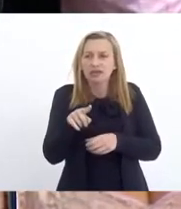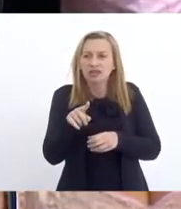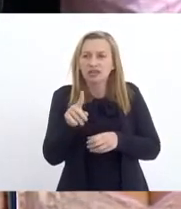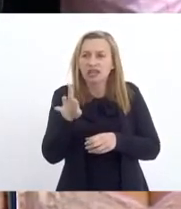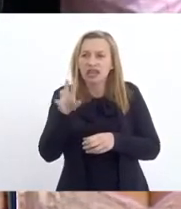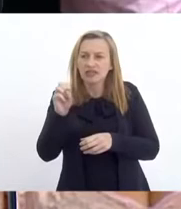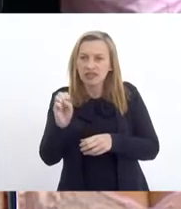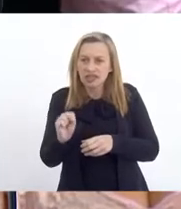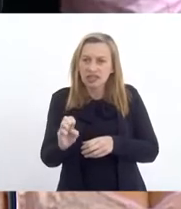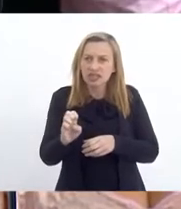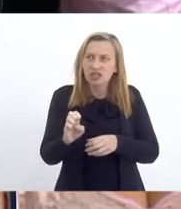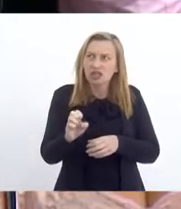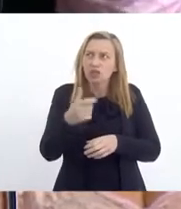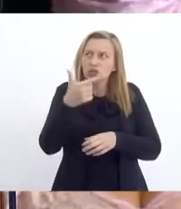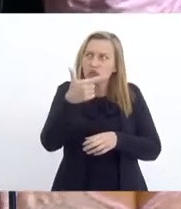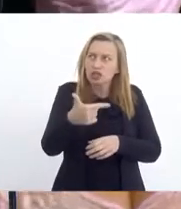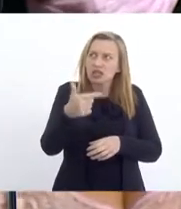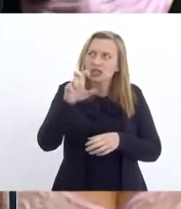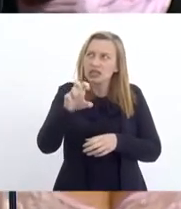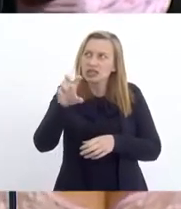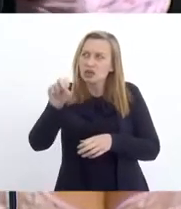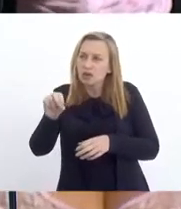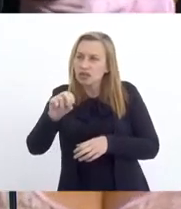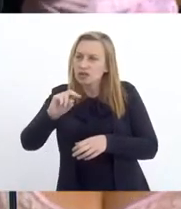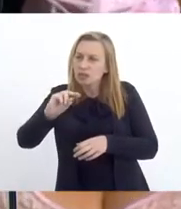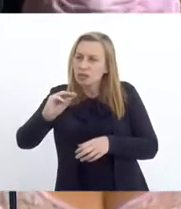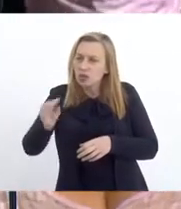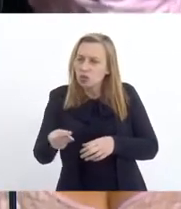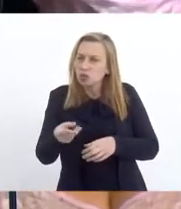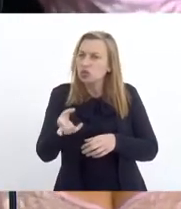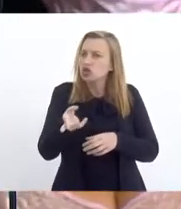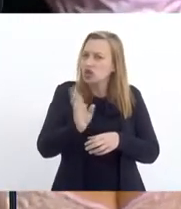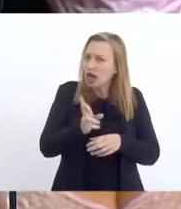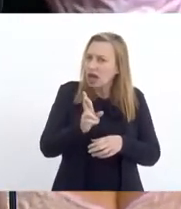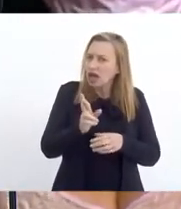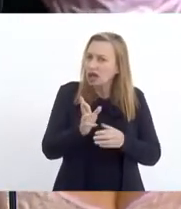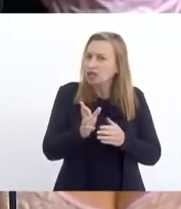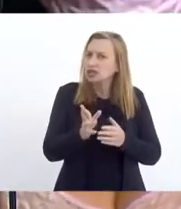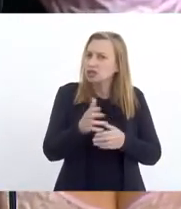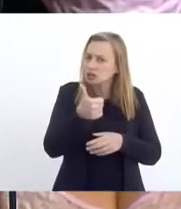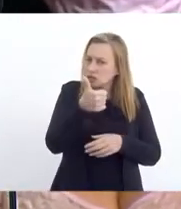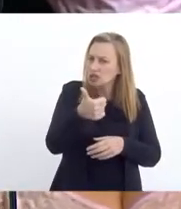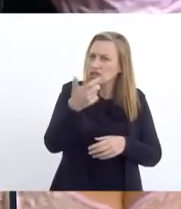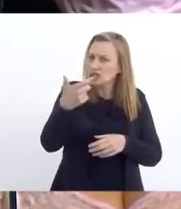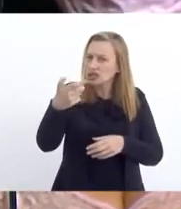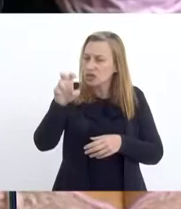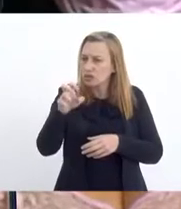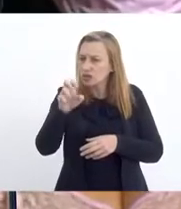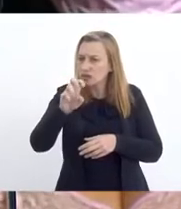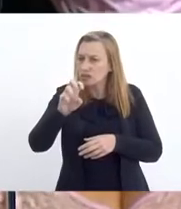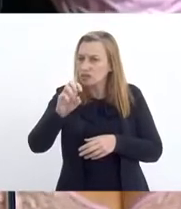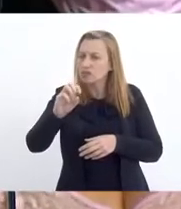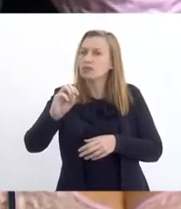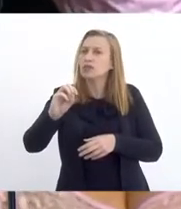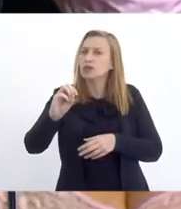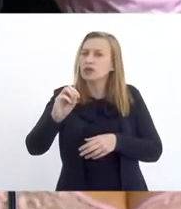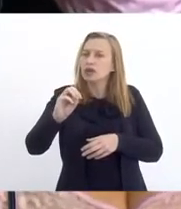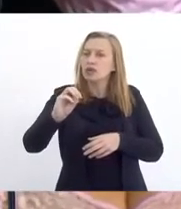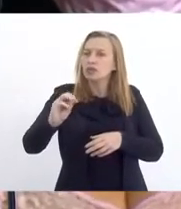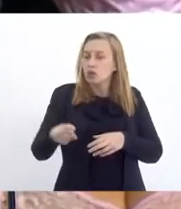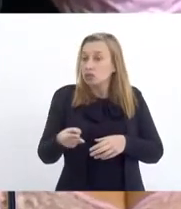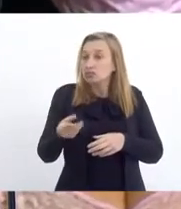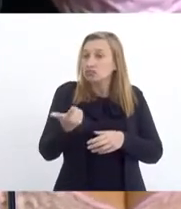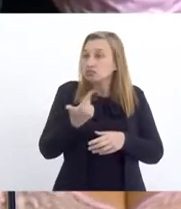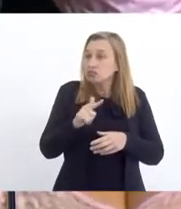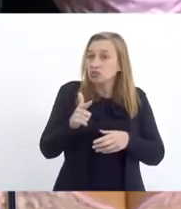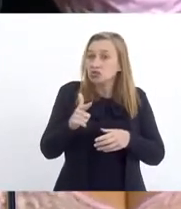na casa dos 250 milhões de reais. 250 milhões que não tinham previsão de entrar